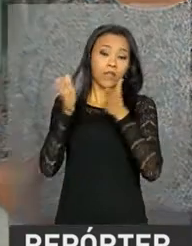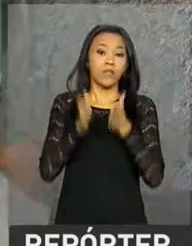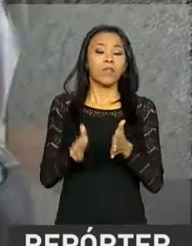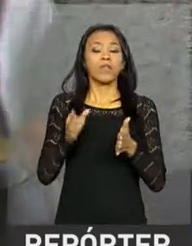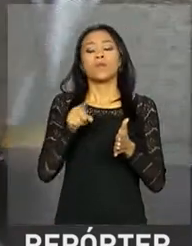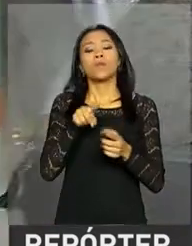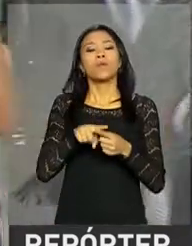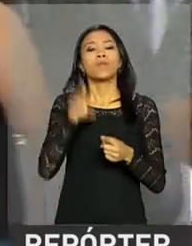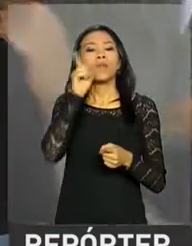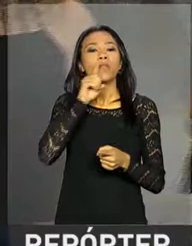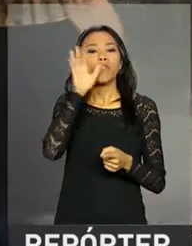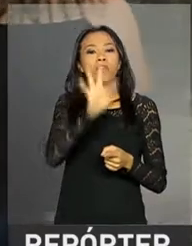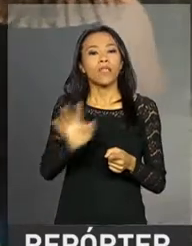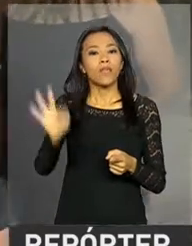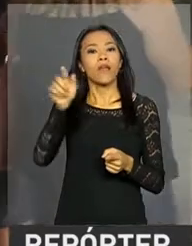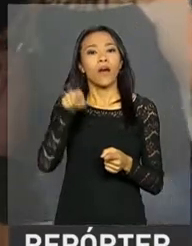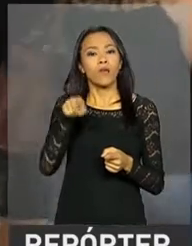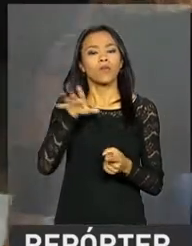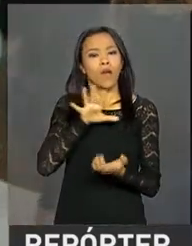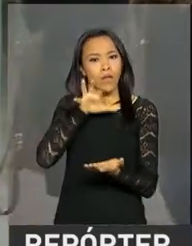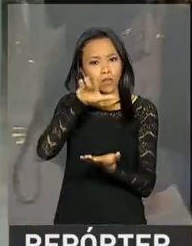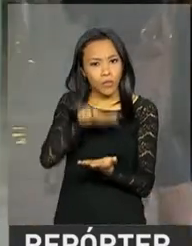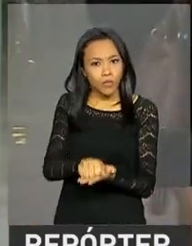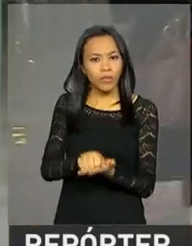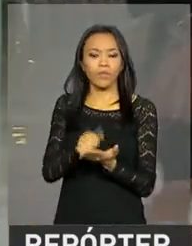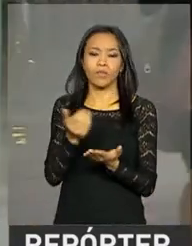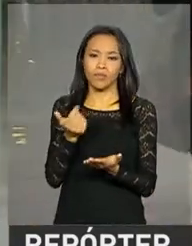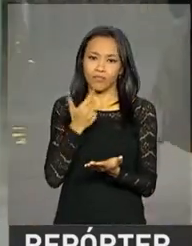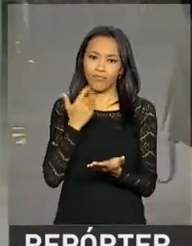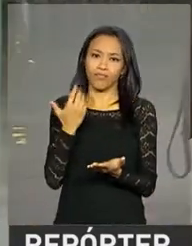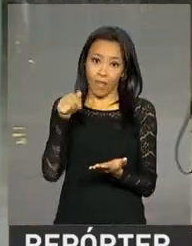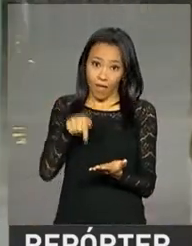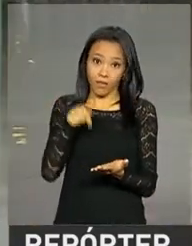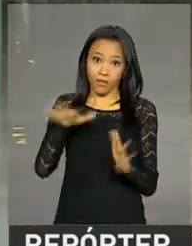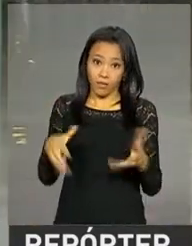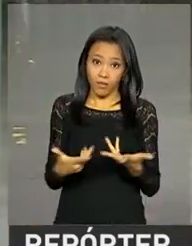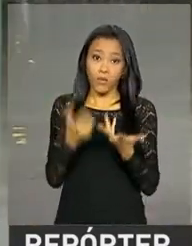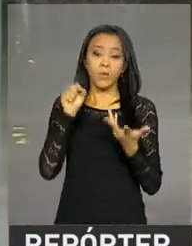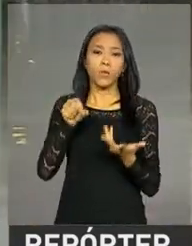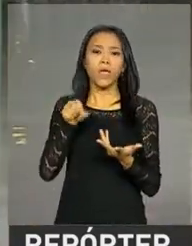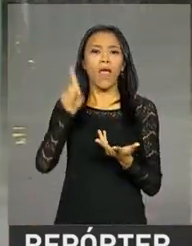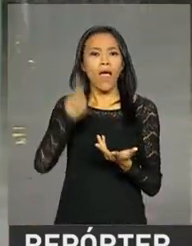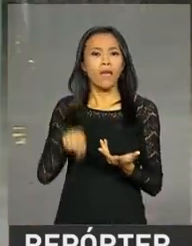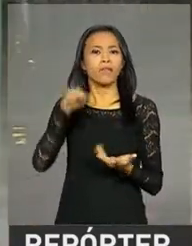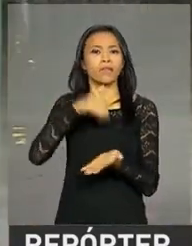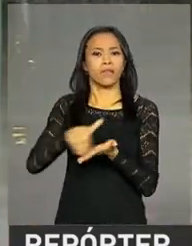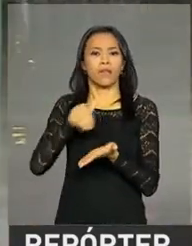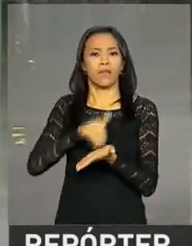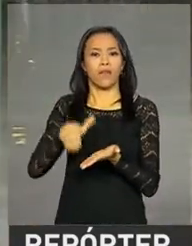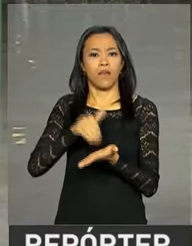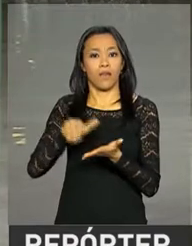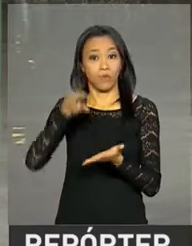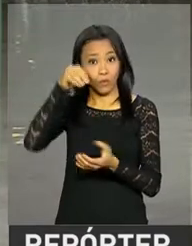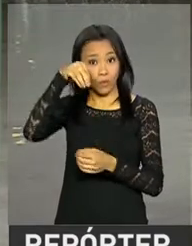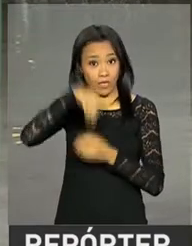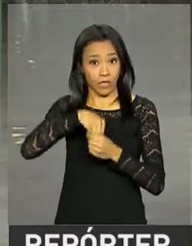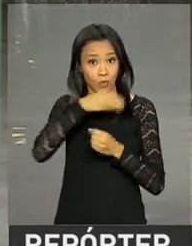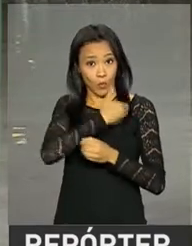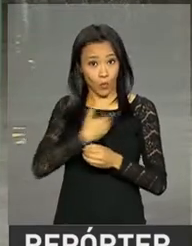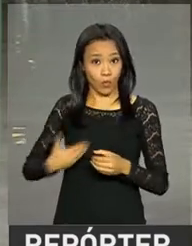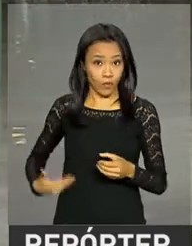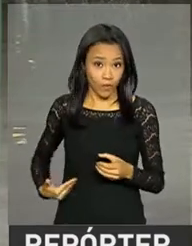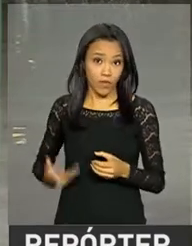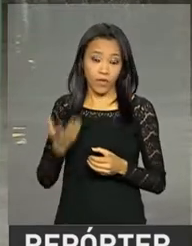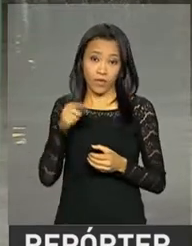federal Antônio Embaçaí assumiu, também tomou posse agora nessa cerimônia no cargo de secretário de governo da Presidência